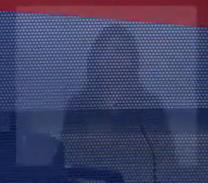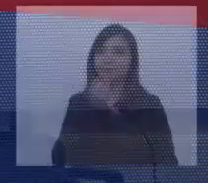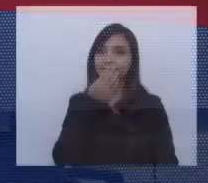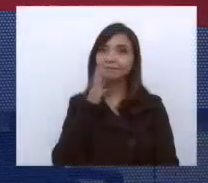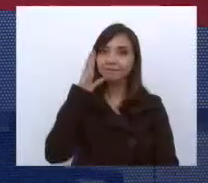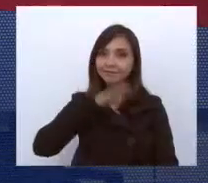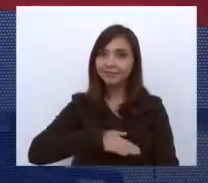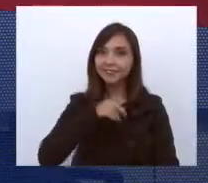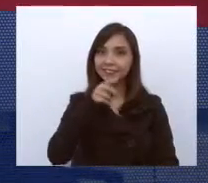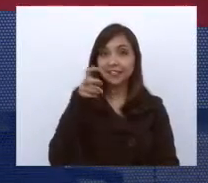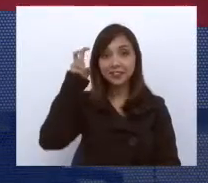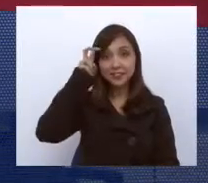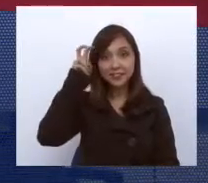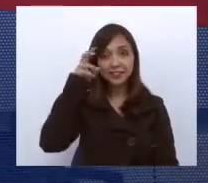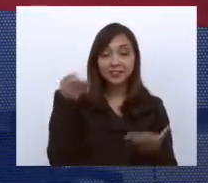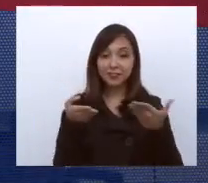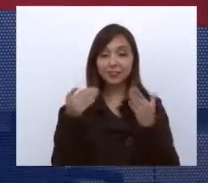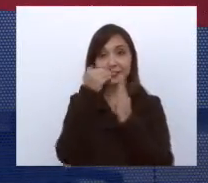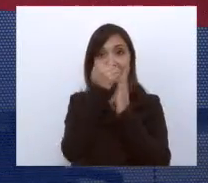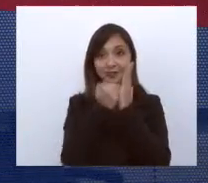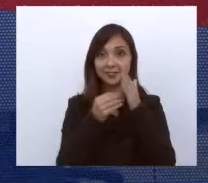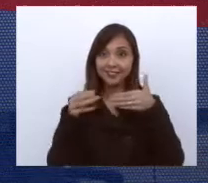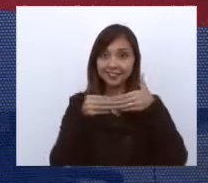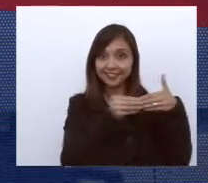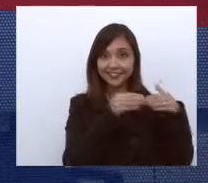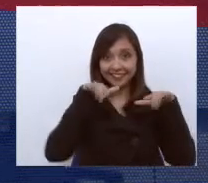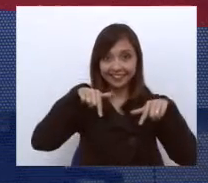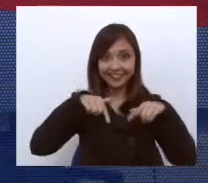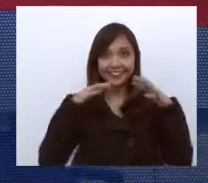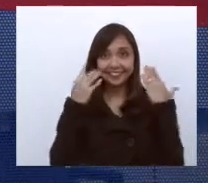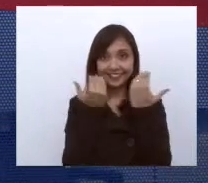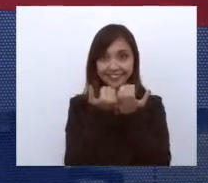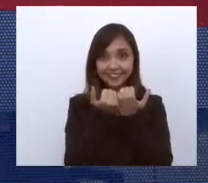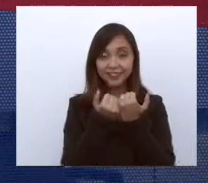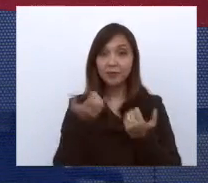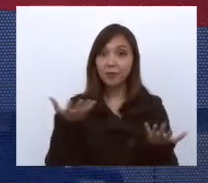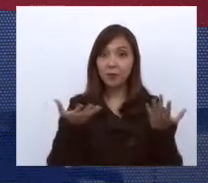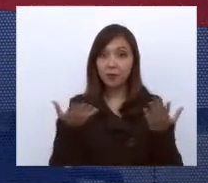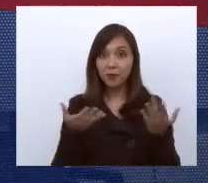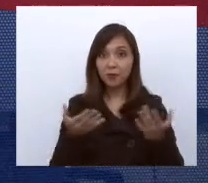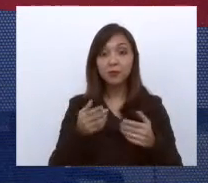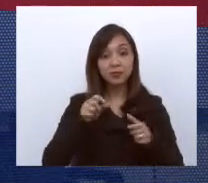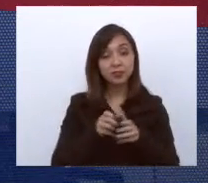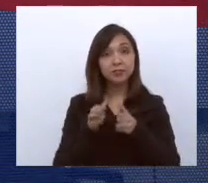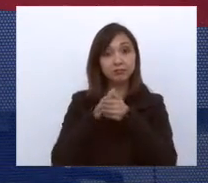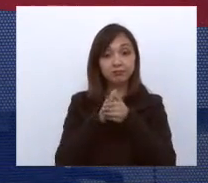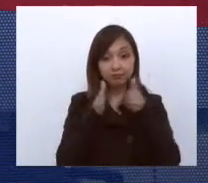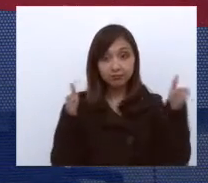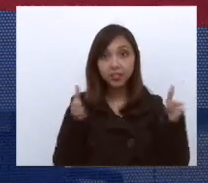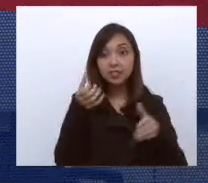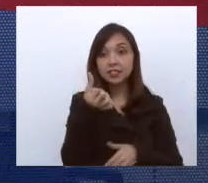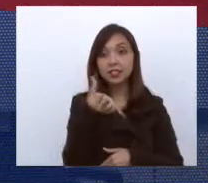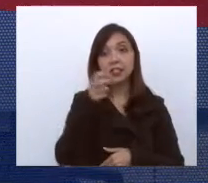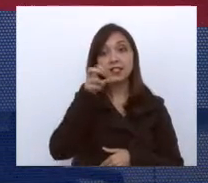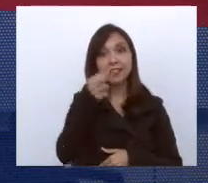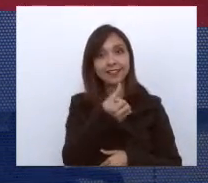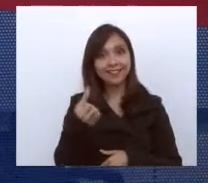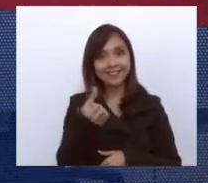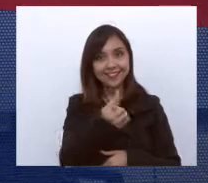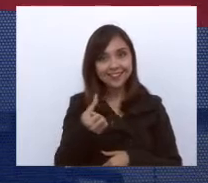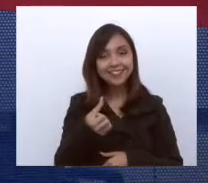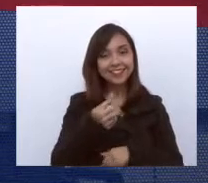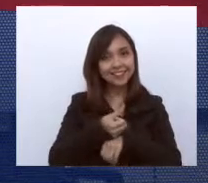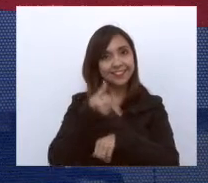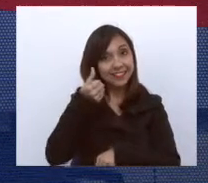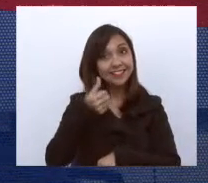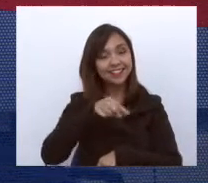Ótima tarde, quinta-feira então para você que acompanha a programação da TV Câmara Guarulhos. Hoje, dia de sessão ordinária aqui de número 66. Sessão